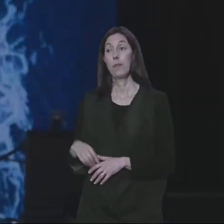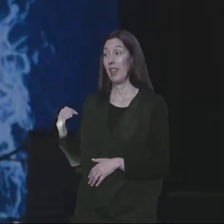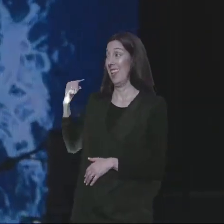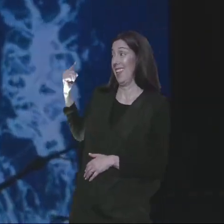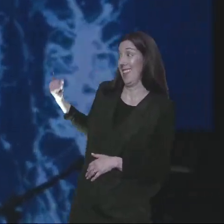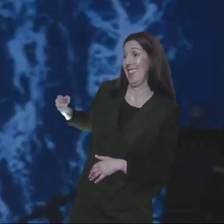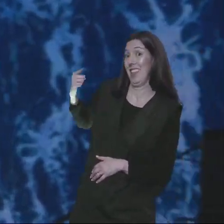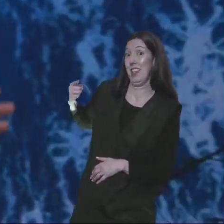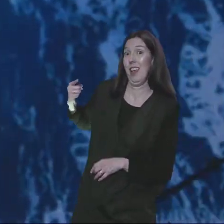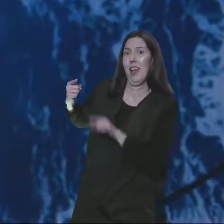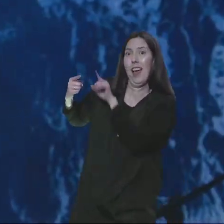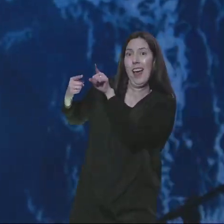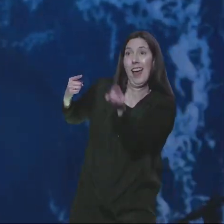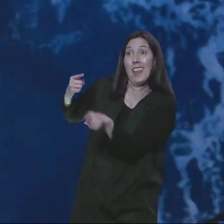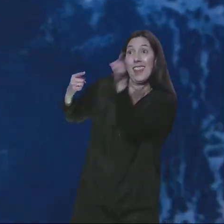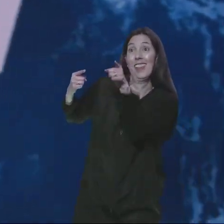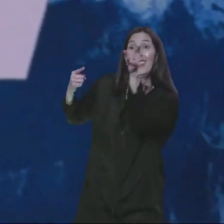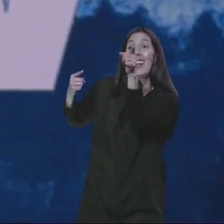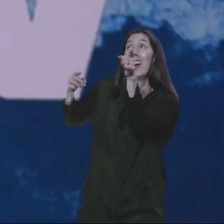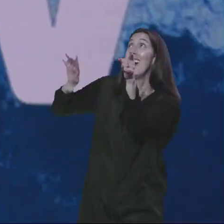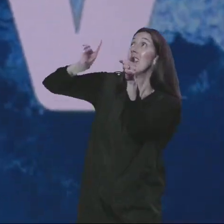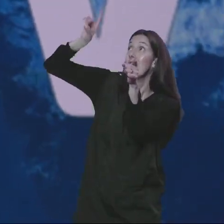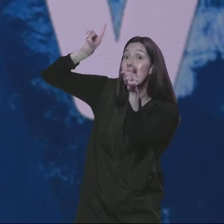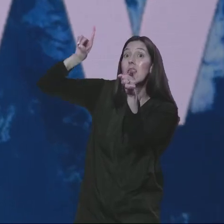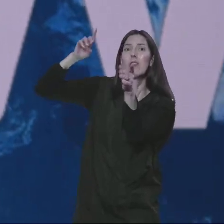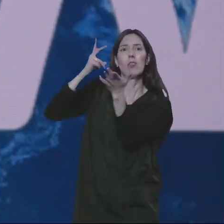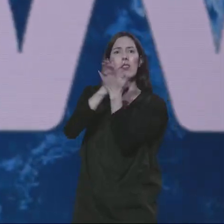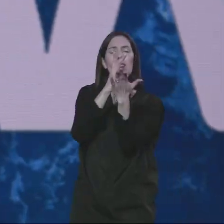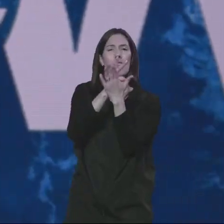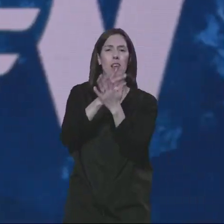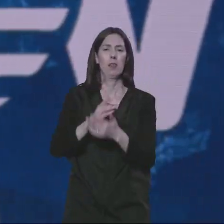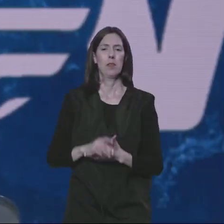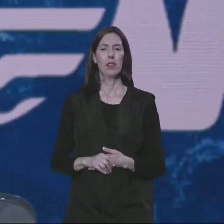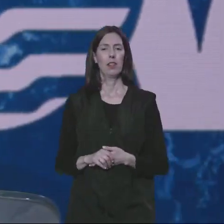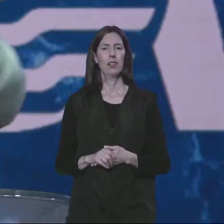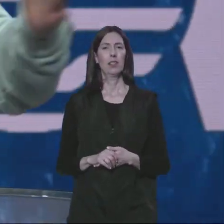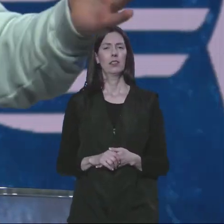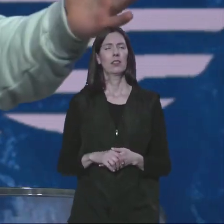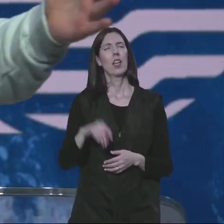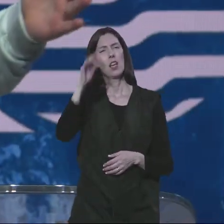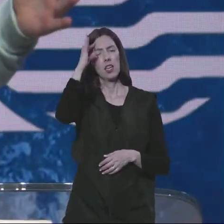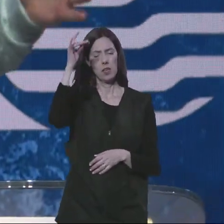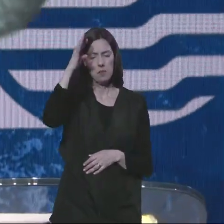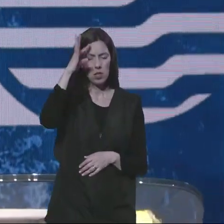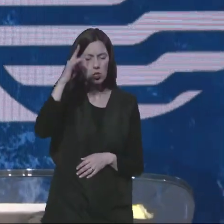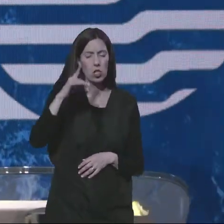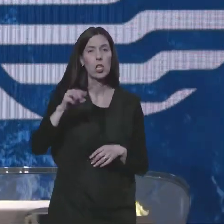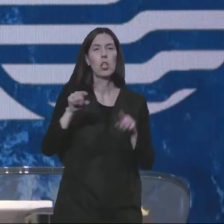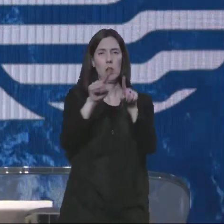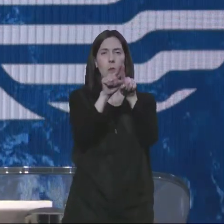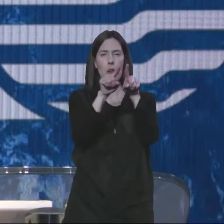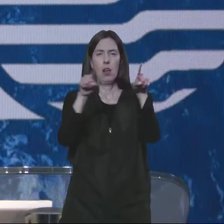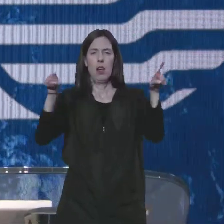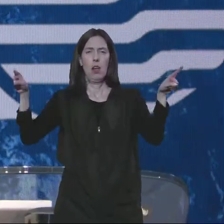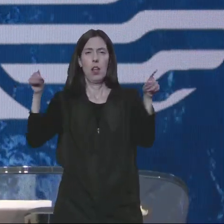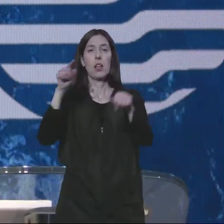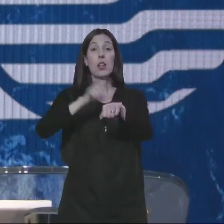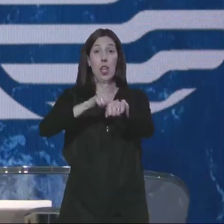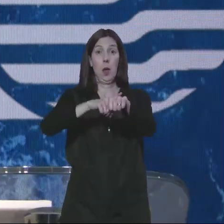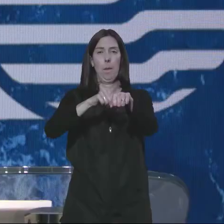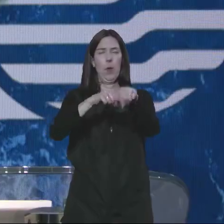a eternidade, Tu és Deus. O que significa isso? Imagina uma linha do tempo. Todo mundo sabe o que é uma linha do